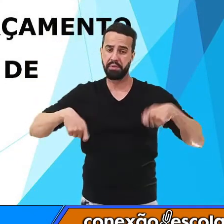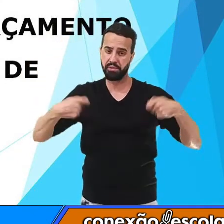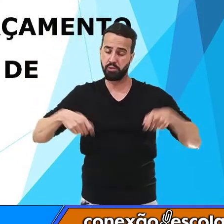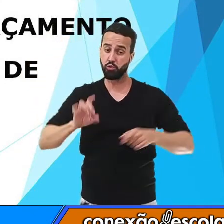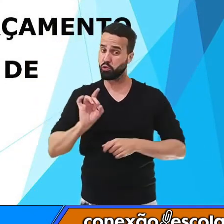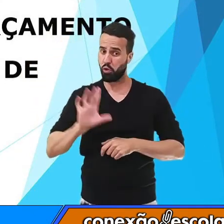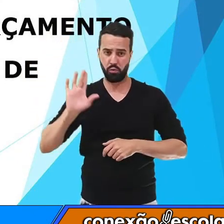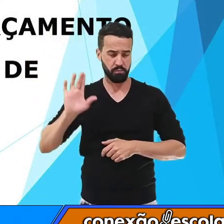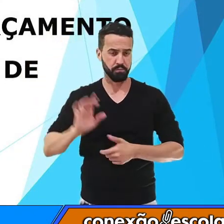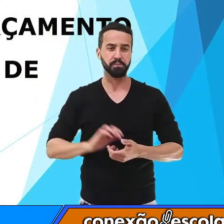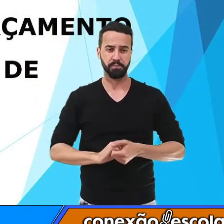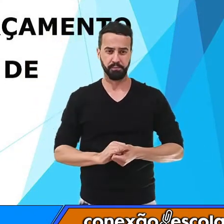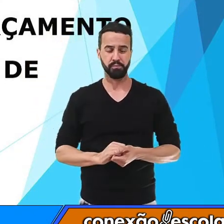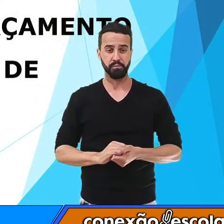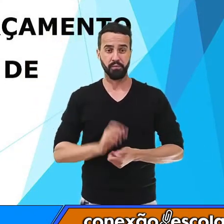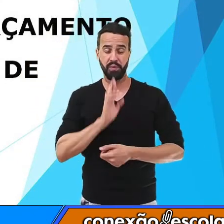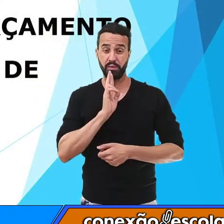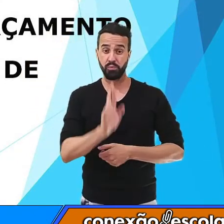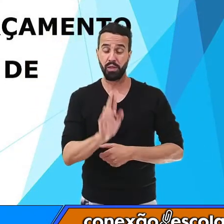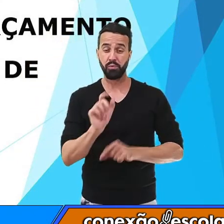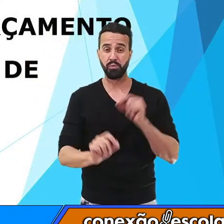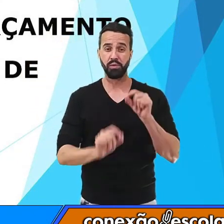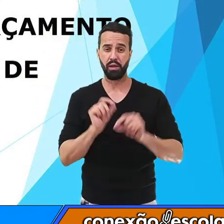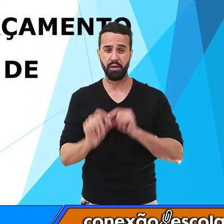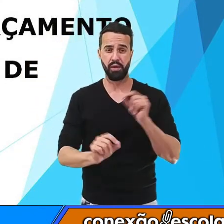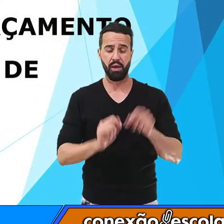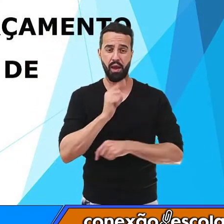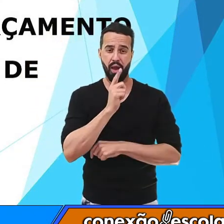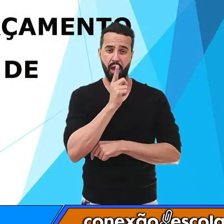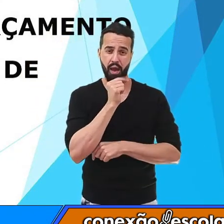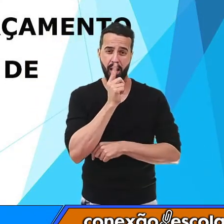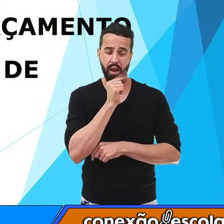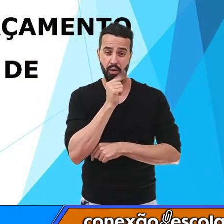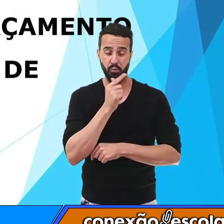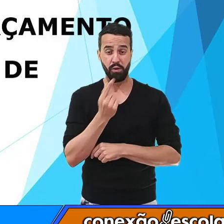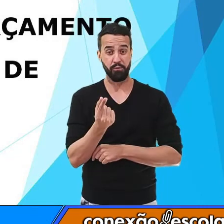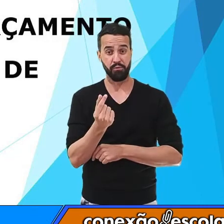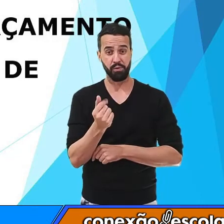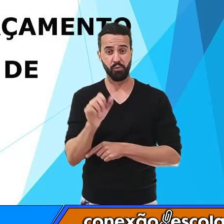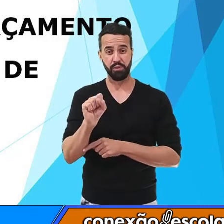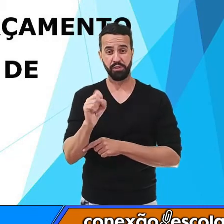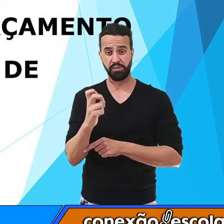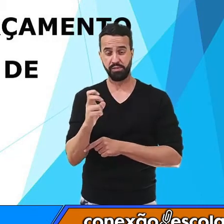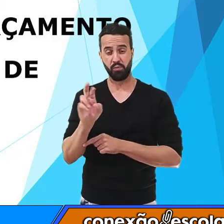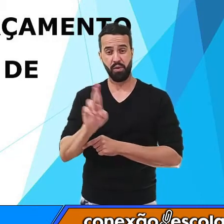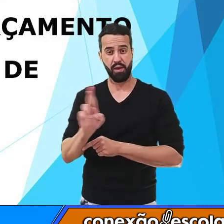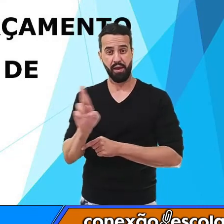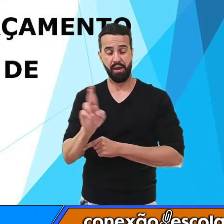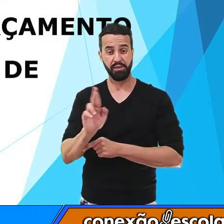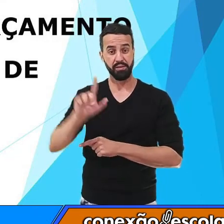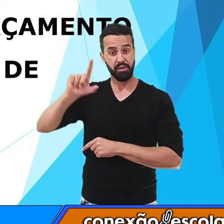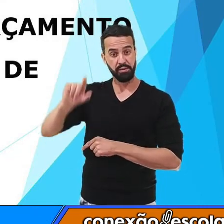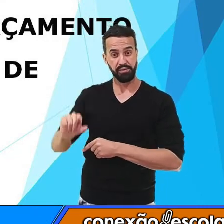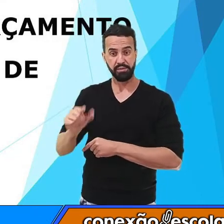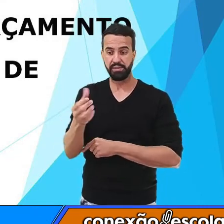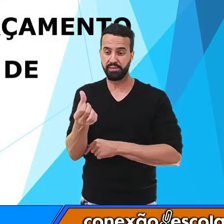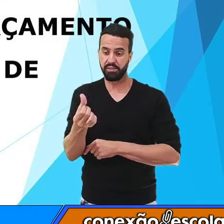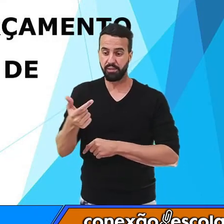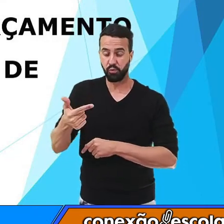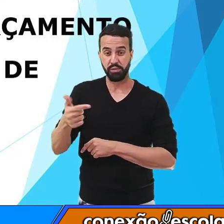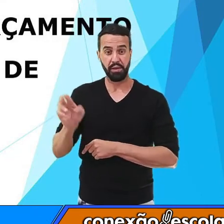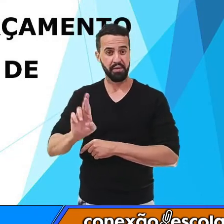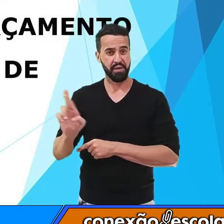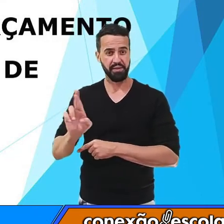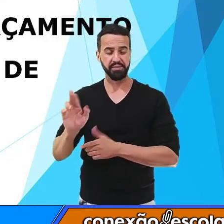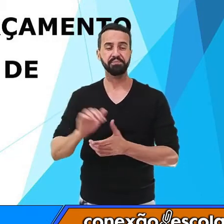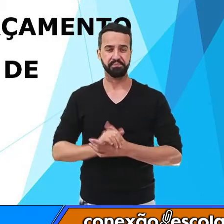Como resultado, a conta dela, que era de água de R$ 85, foi para R$ 62. E